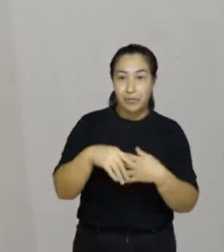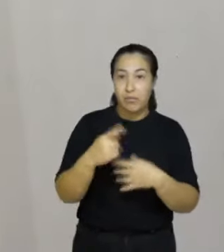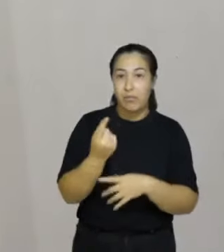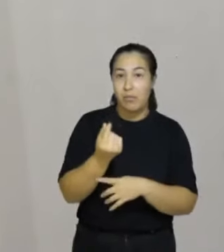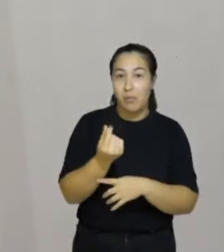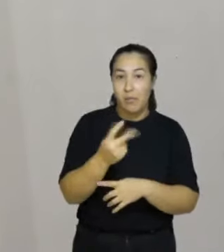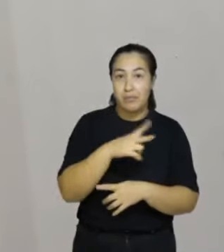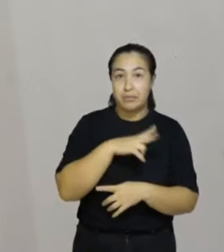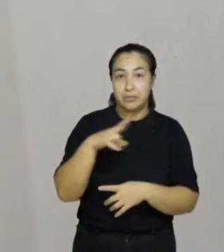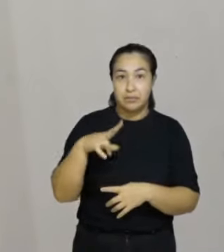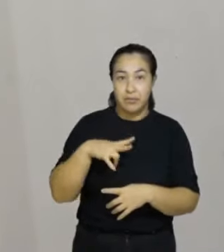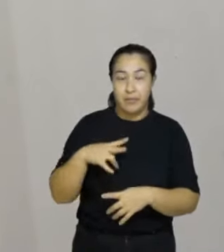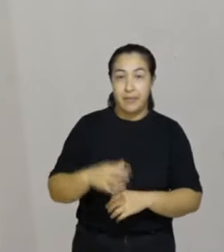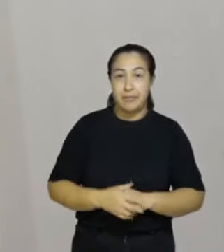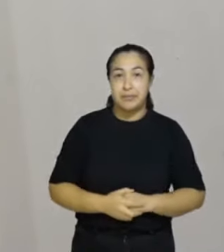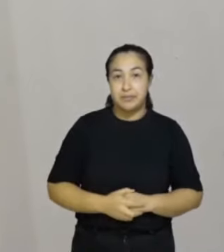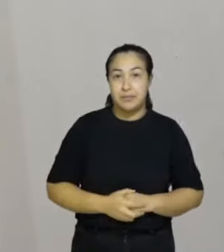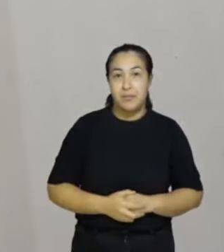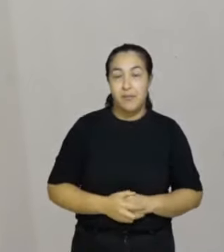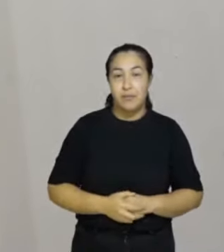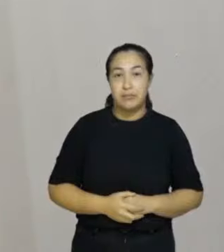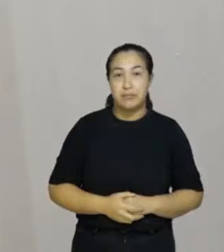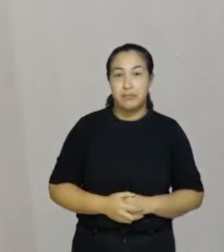crime e o governo.